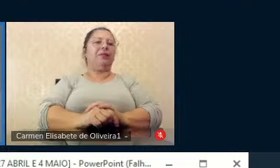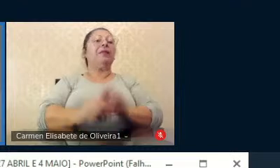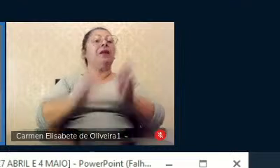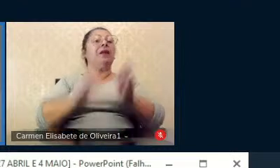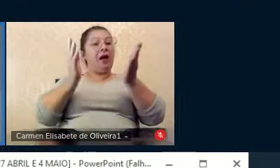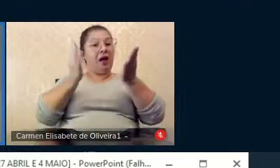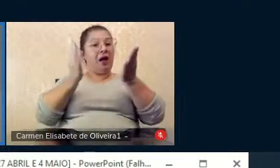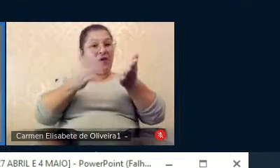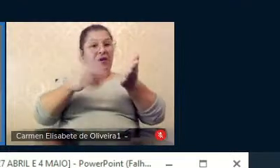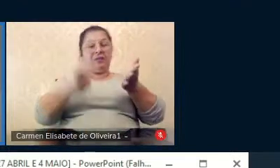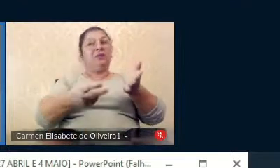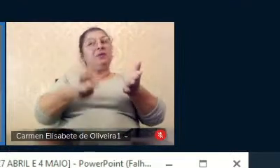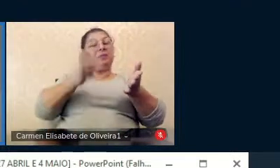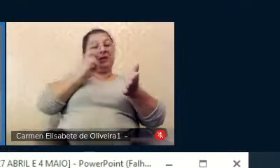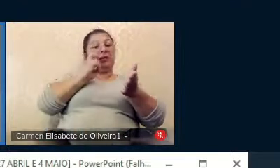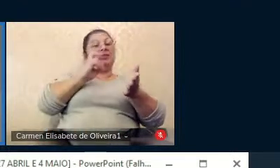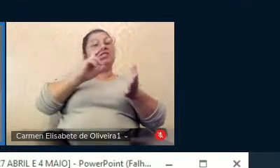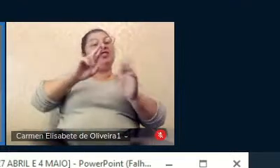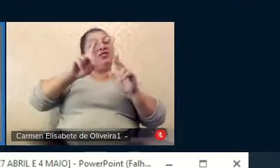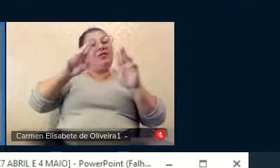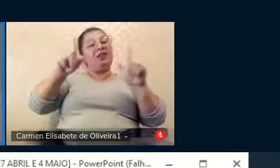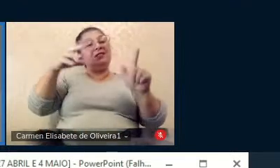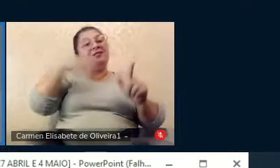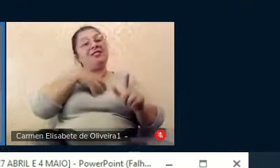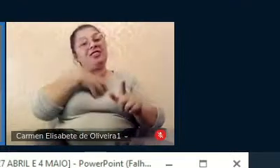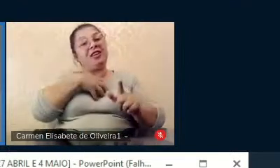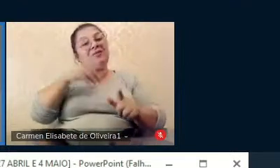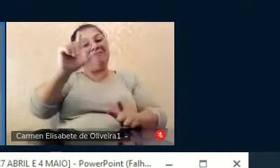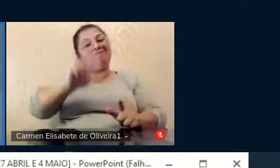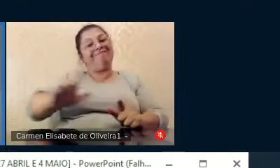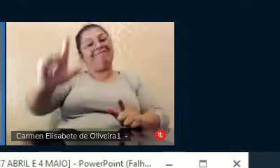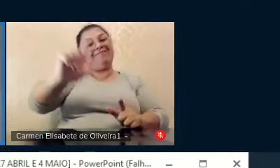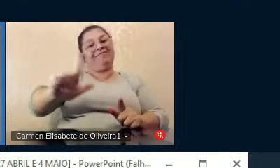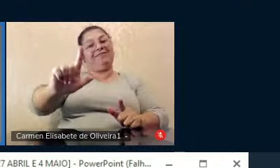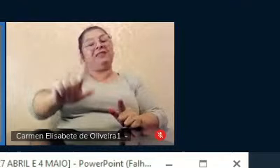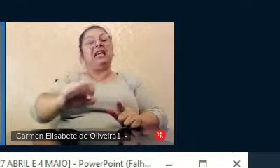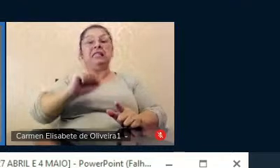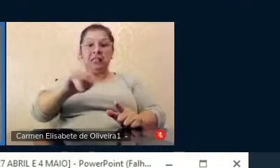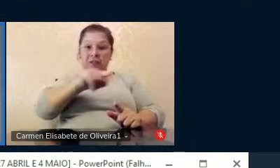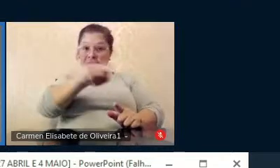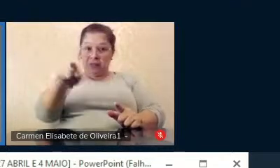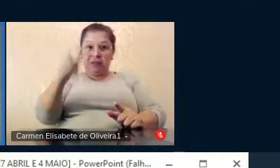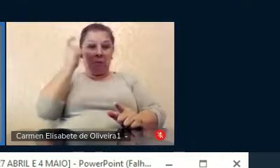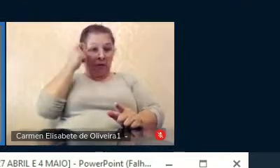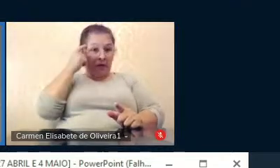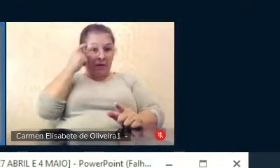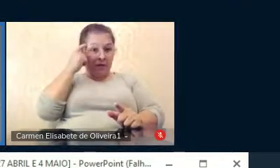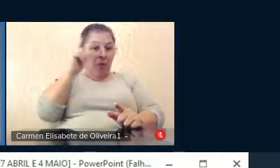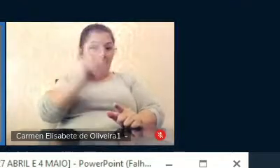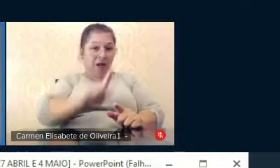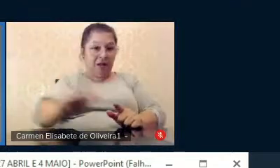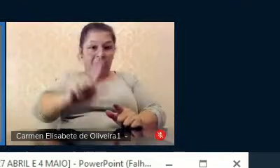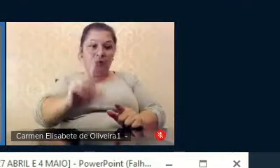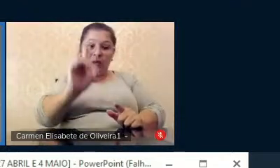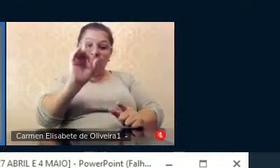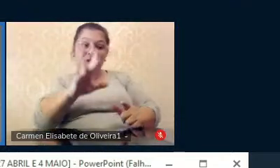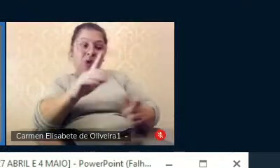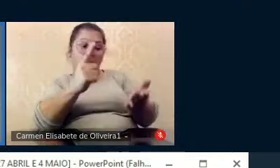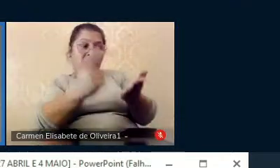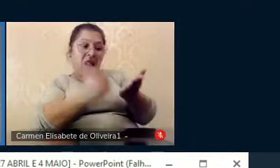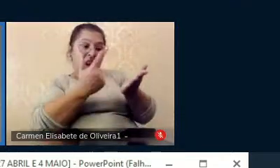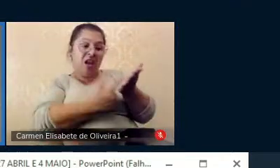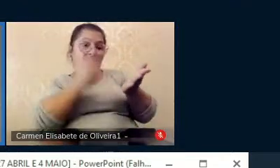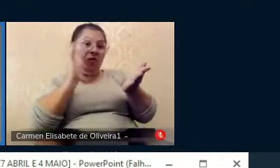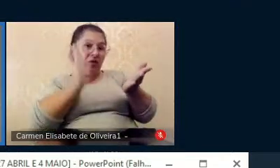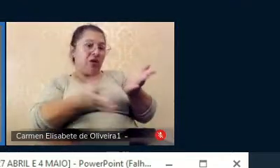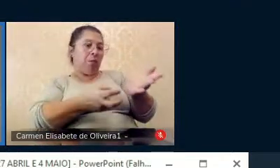E agora a gente vai ver diferentes formas de literatura. Se vocês pensaram que a literatura é só aquele livro que a gente já